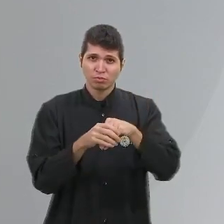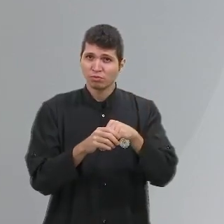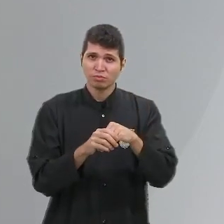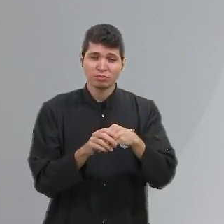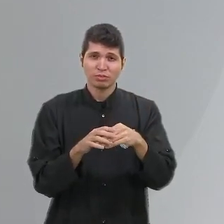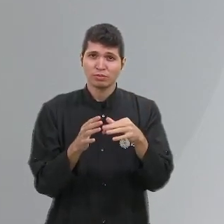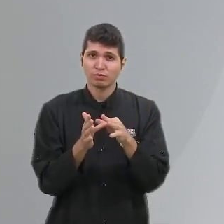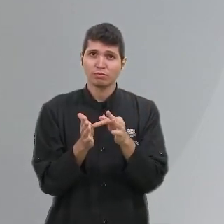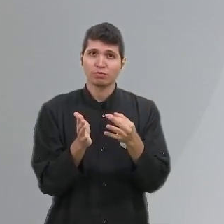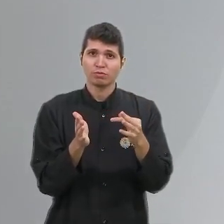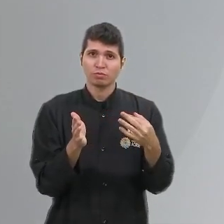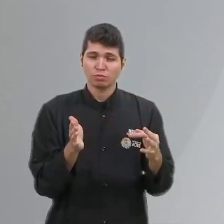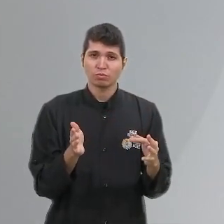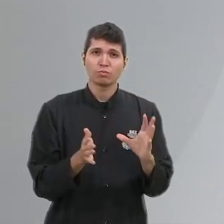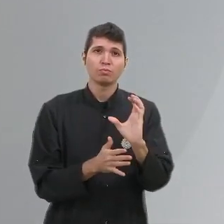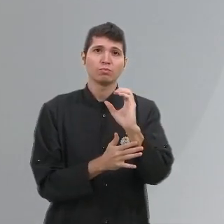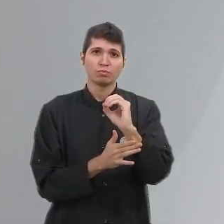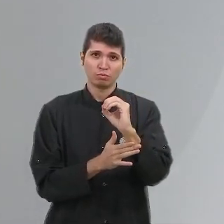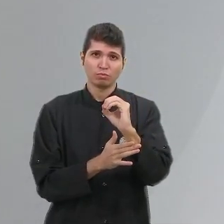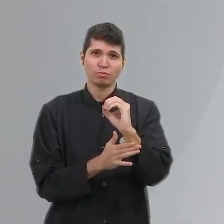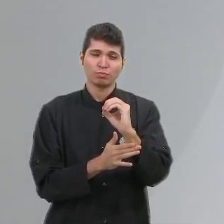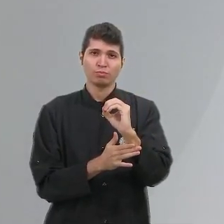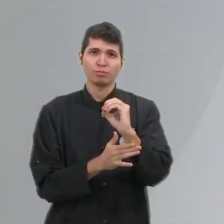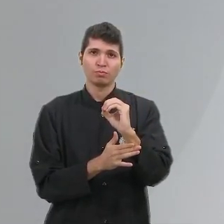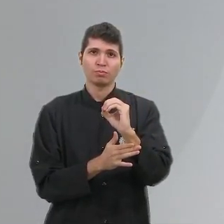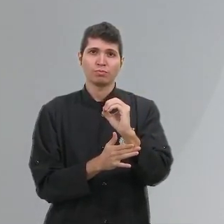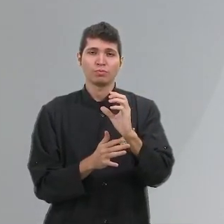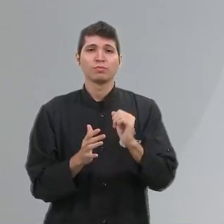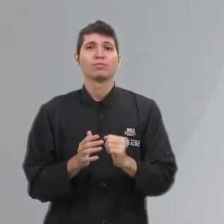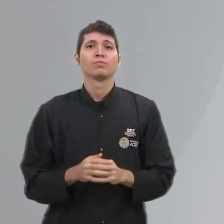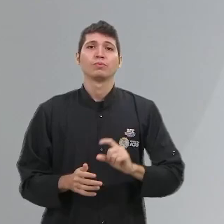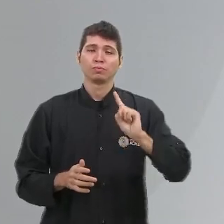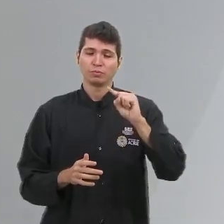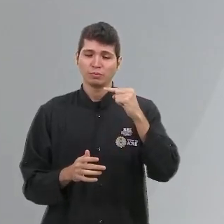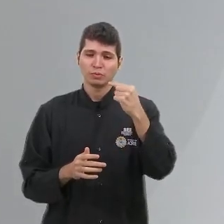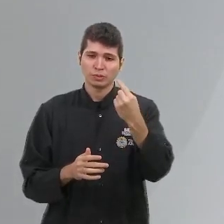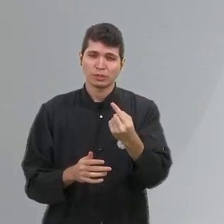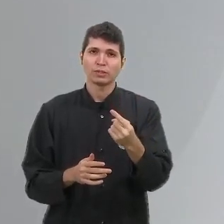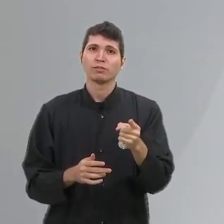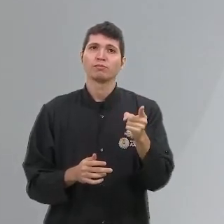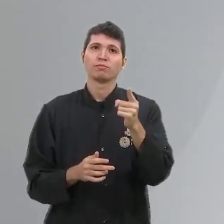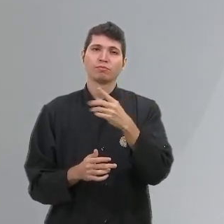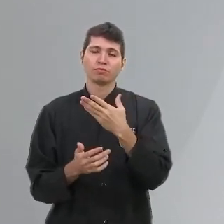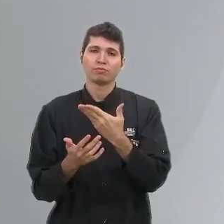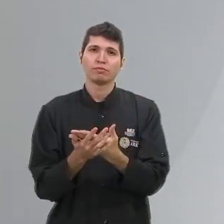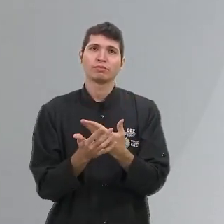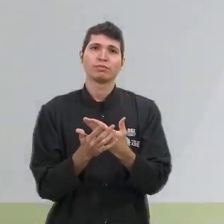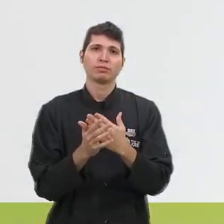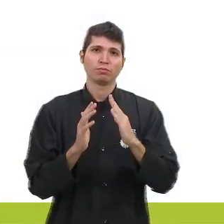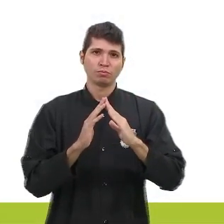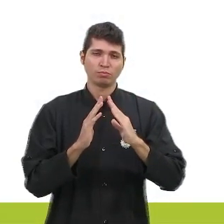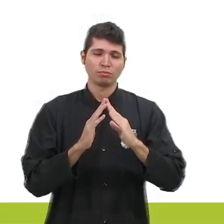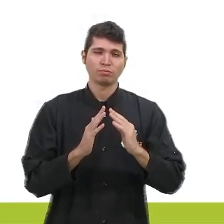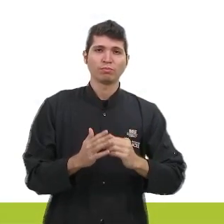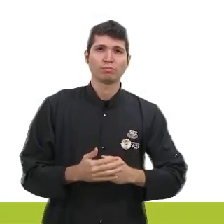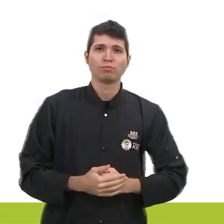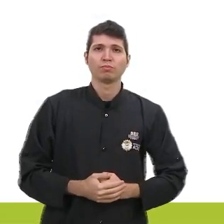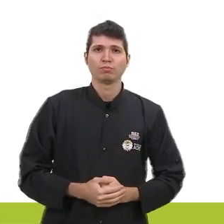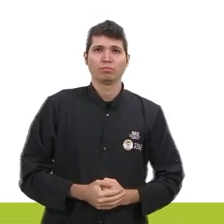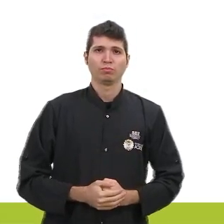como zero da função, tá bom? Fica ligado, vamos à próxima e treina em casa, tá bom? Vamos lá, dá um treinozinho aí.